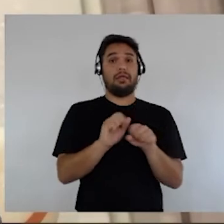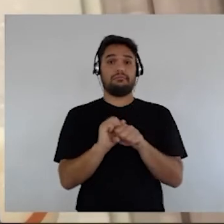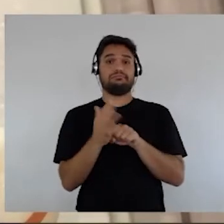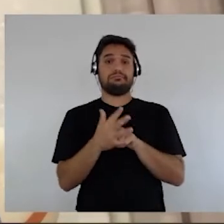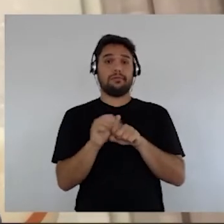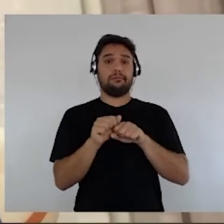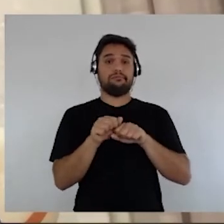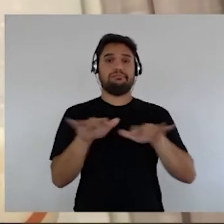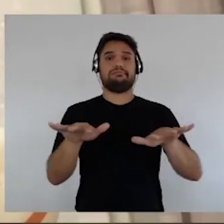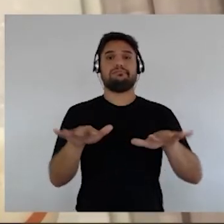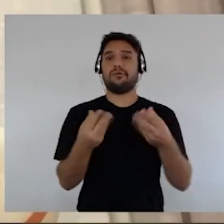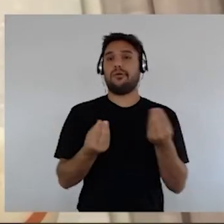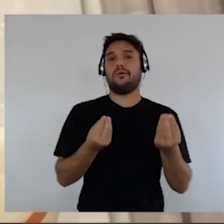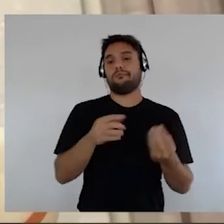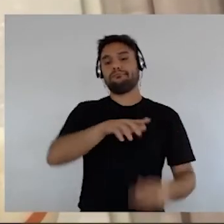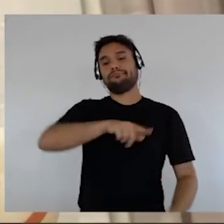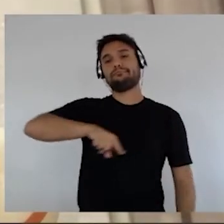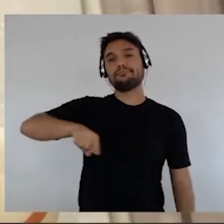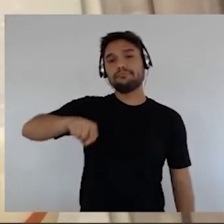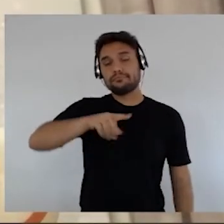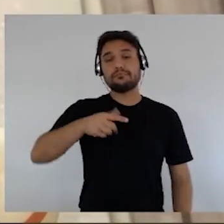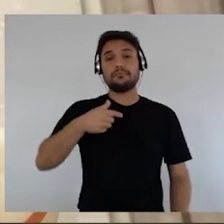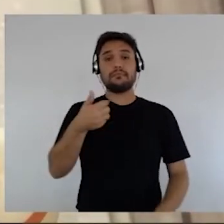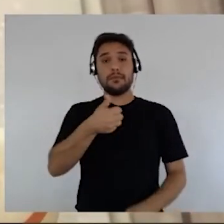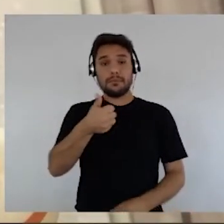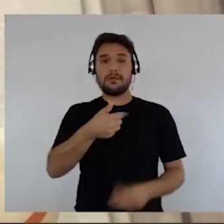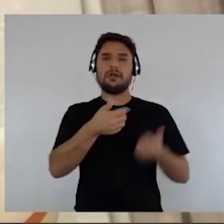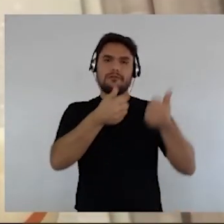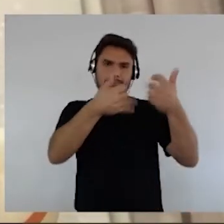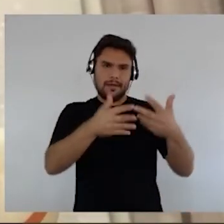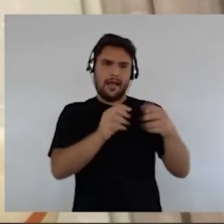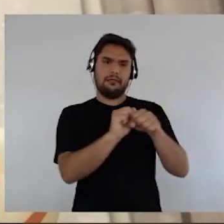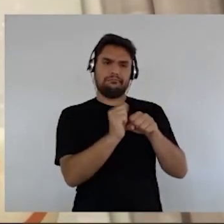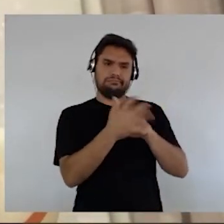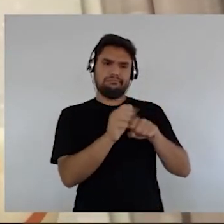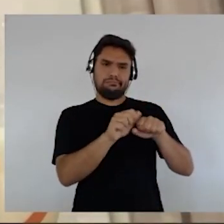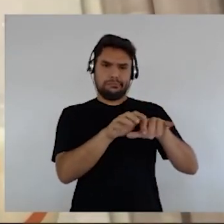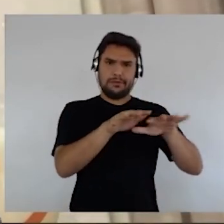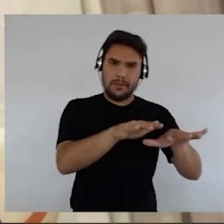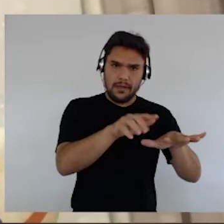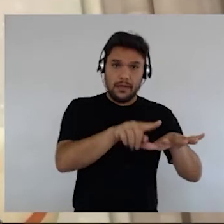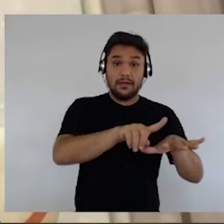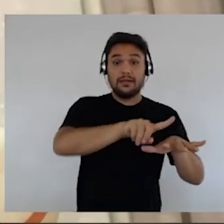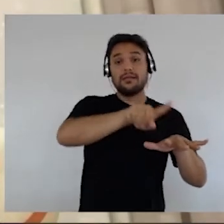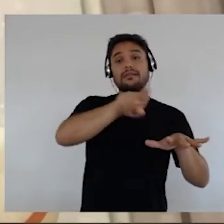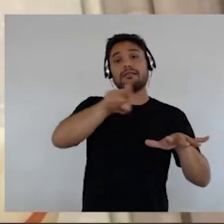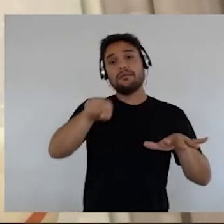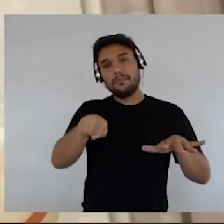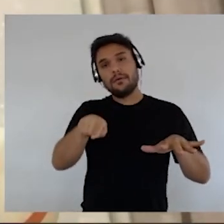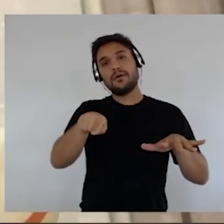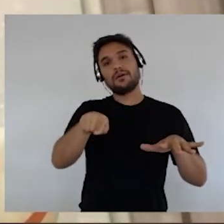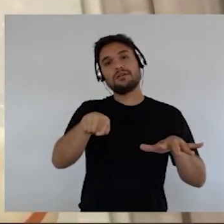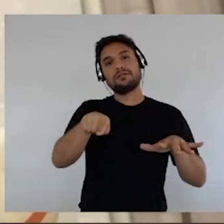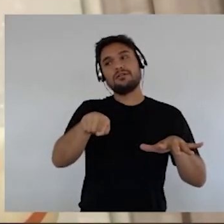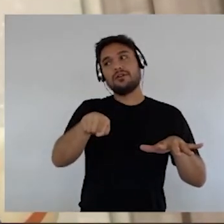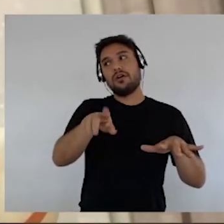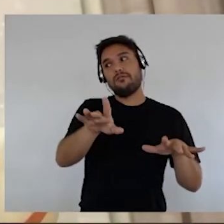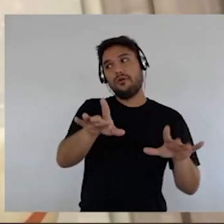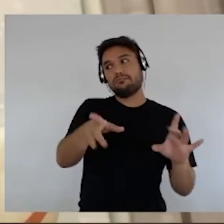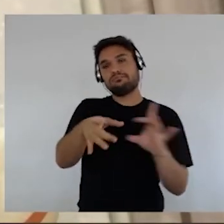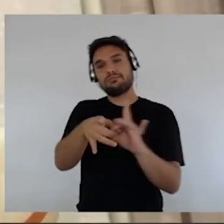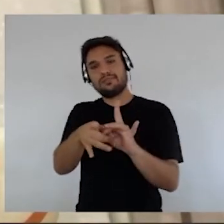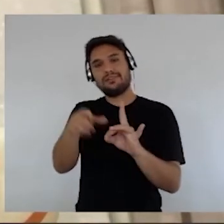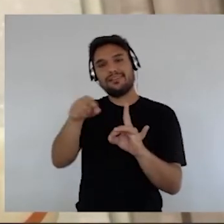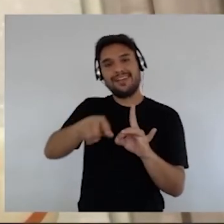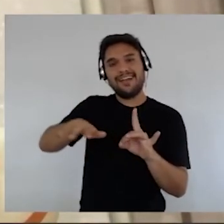uma inversão e tratar primeiro da pandemia, para rapidamente referir as repercussões